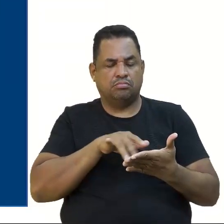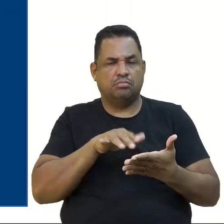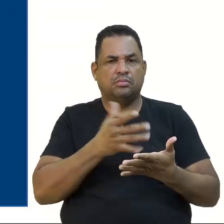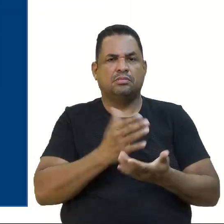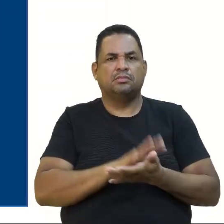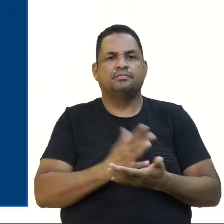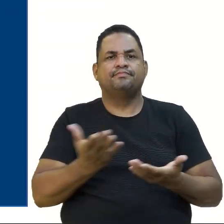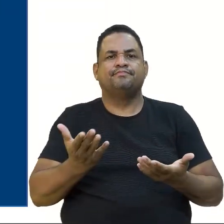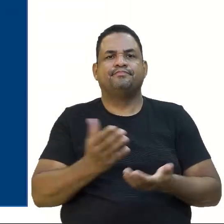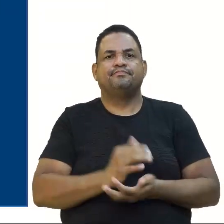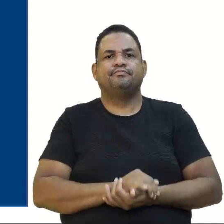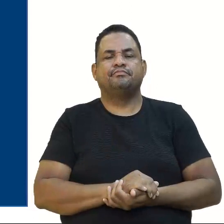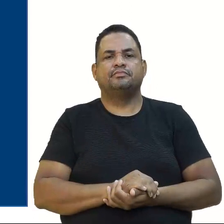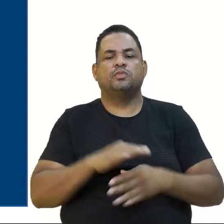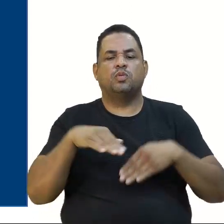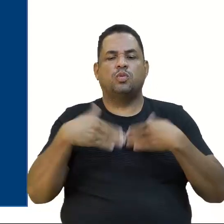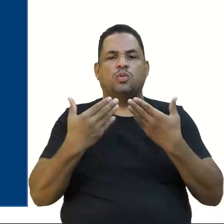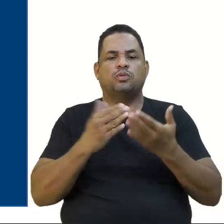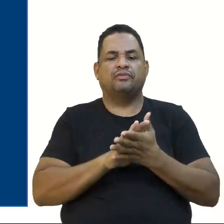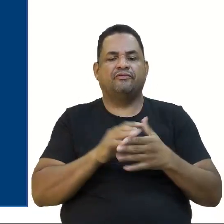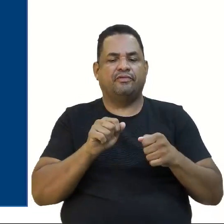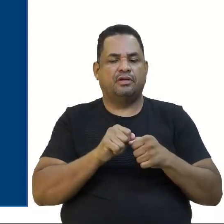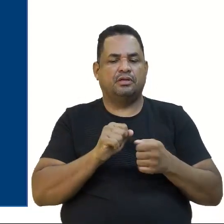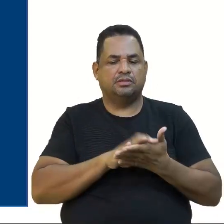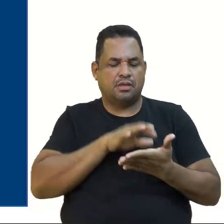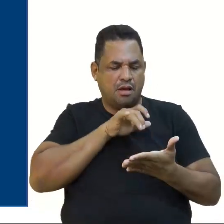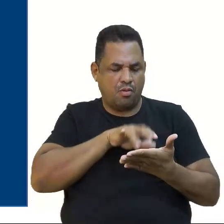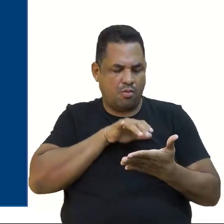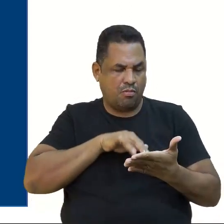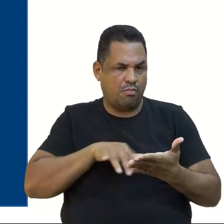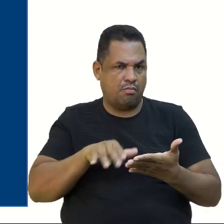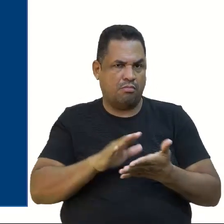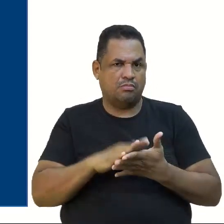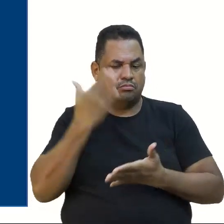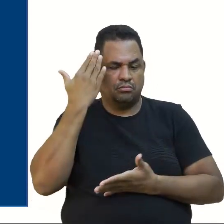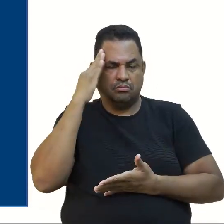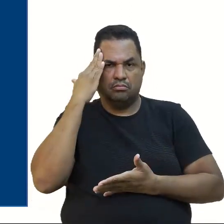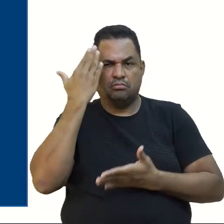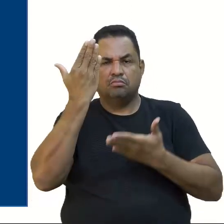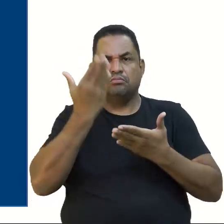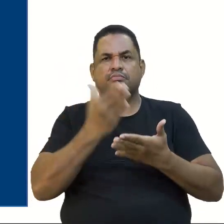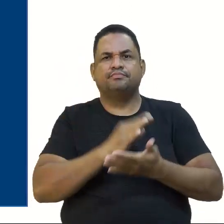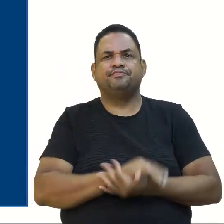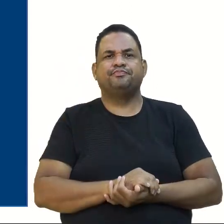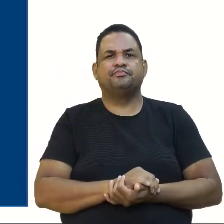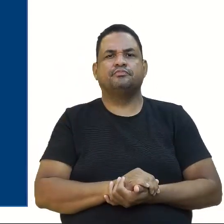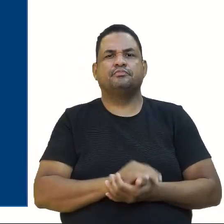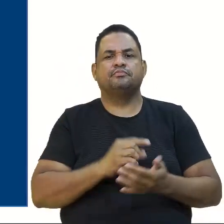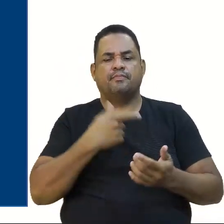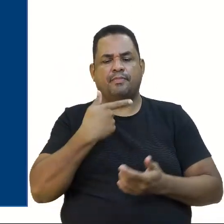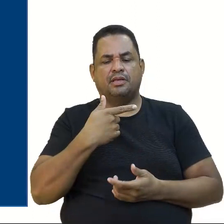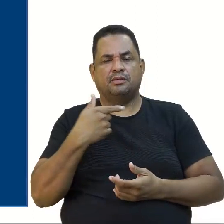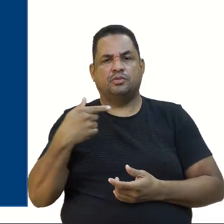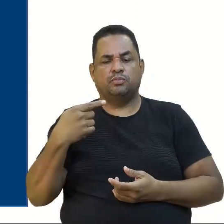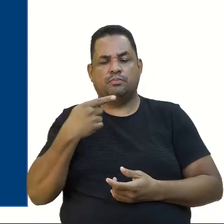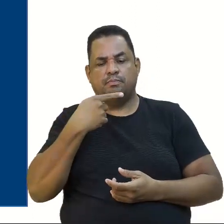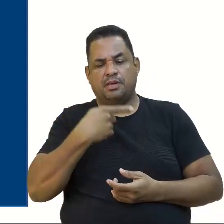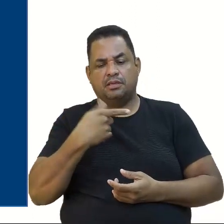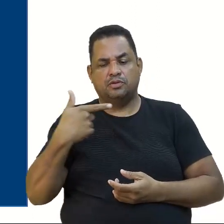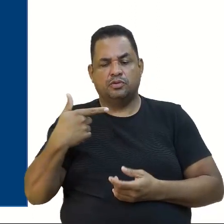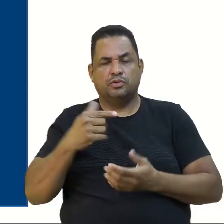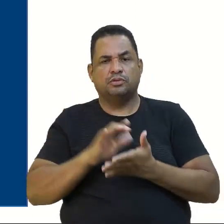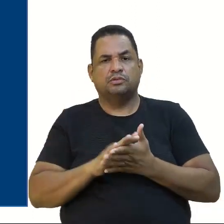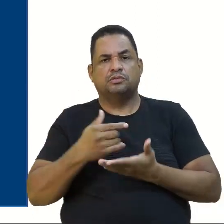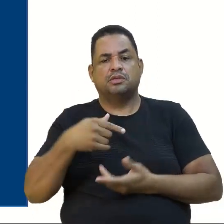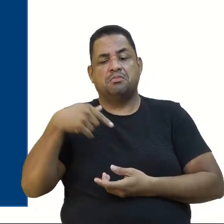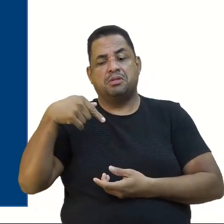específica, tá? Quando a gente falar de máquina de calcular, vocês já vão entender. Quando entrar na máquina de calcular o menos 2... vai sair o menos 7. Isso, porque